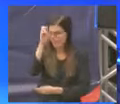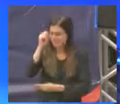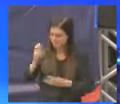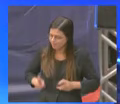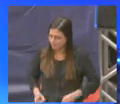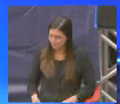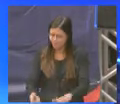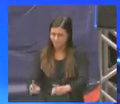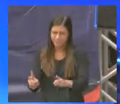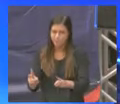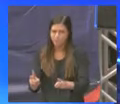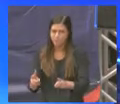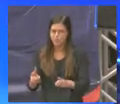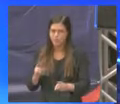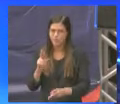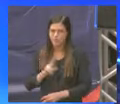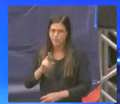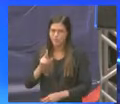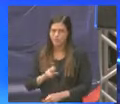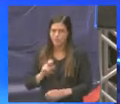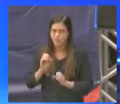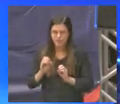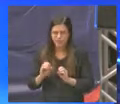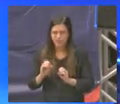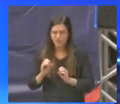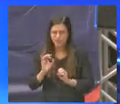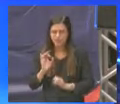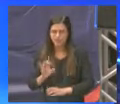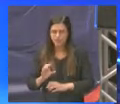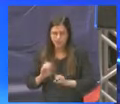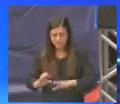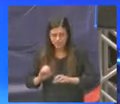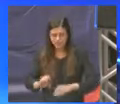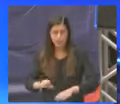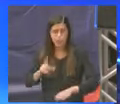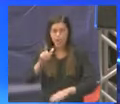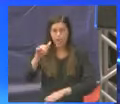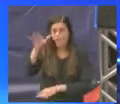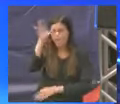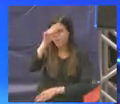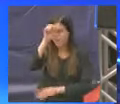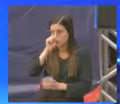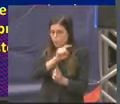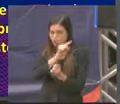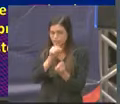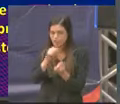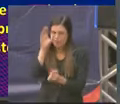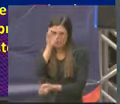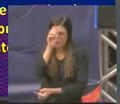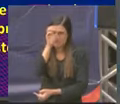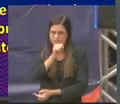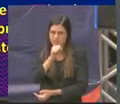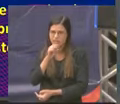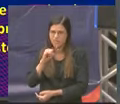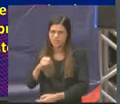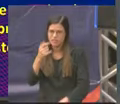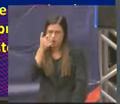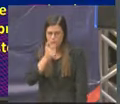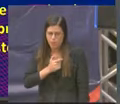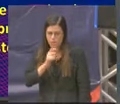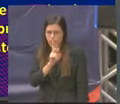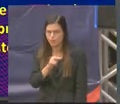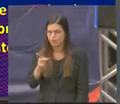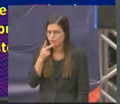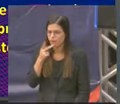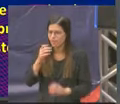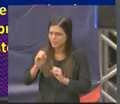constante e contínuo. Não é ensino, é aprendizado. A finalidade é aprender, não é ensinar. Se eu sou um professor e digo, ah, ensinei